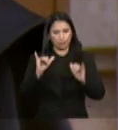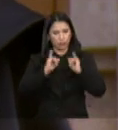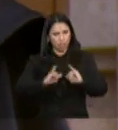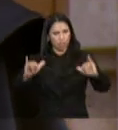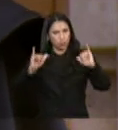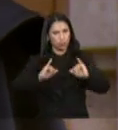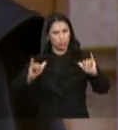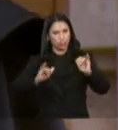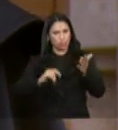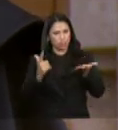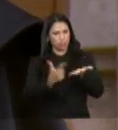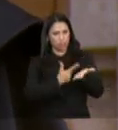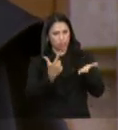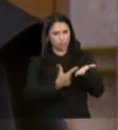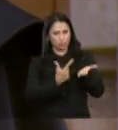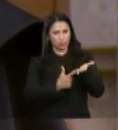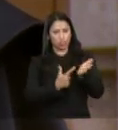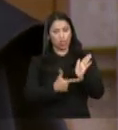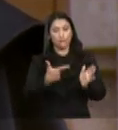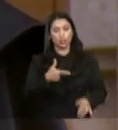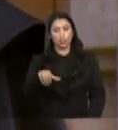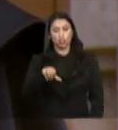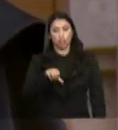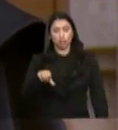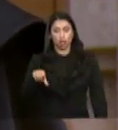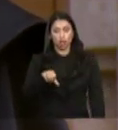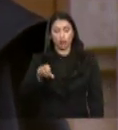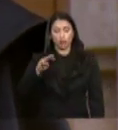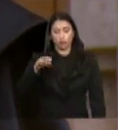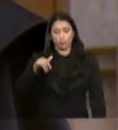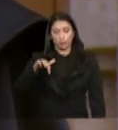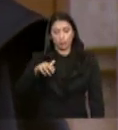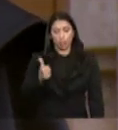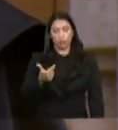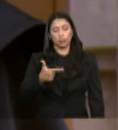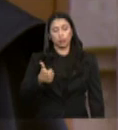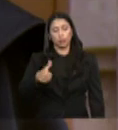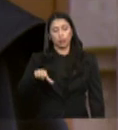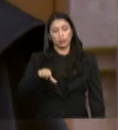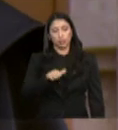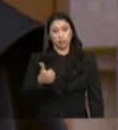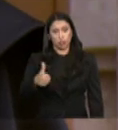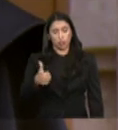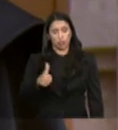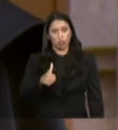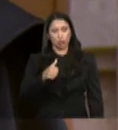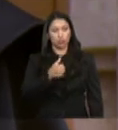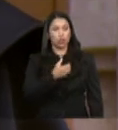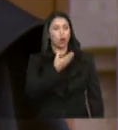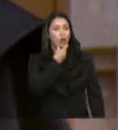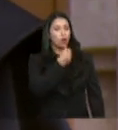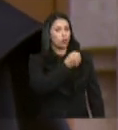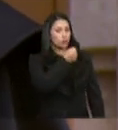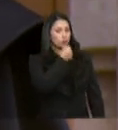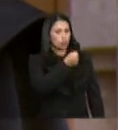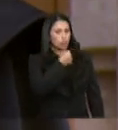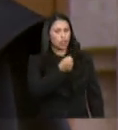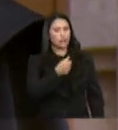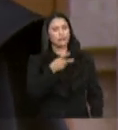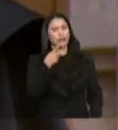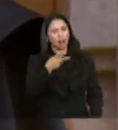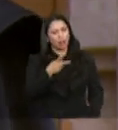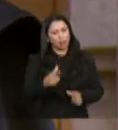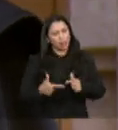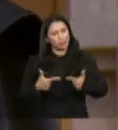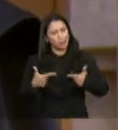que circulou em 29 de maio de 1911 o jornalista acentuava na continuação da luta pela